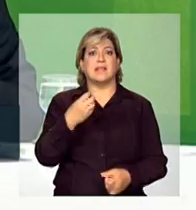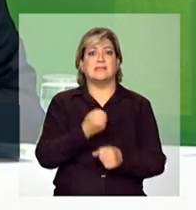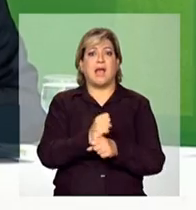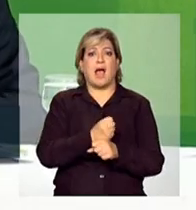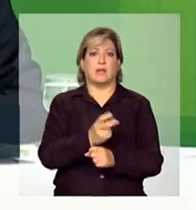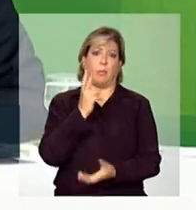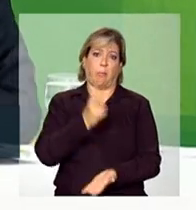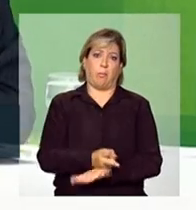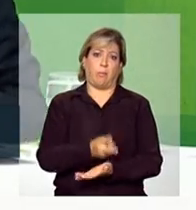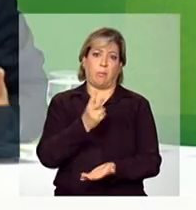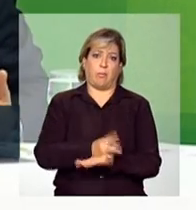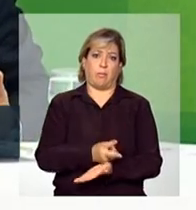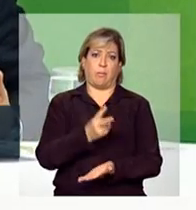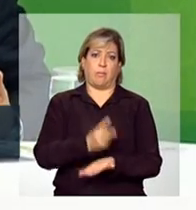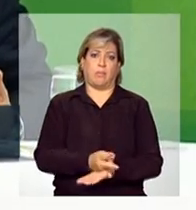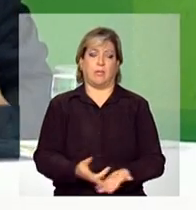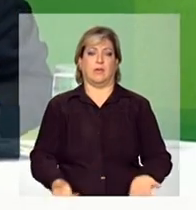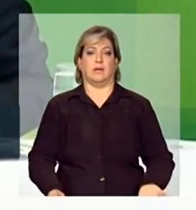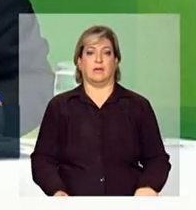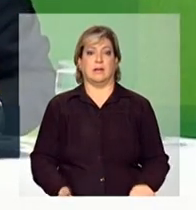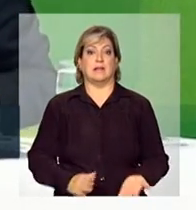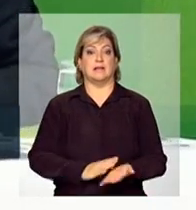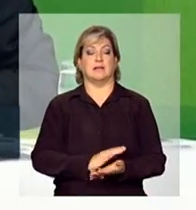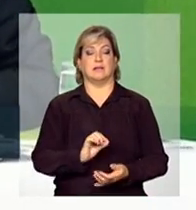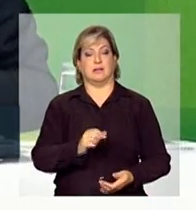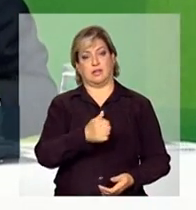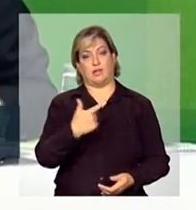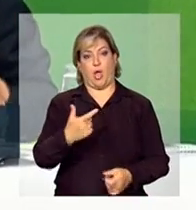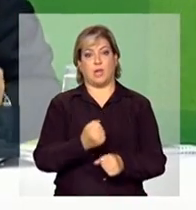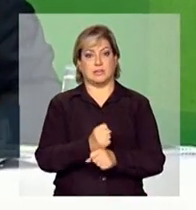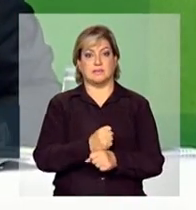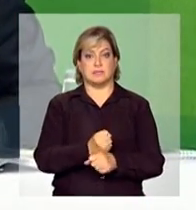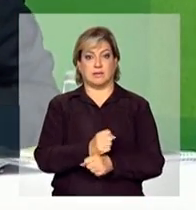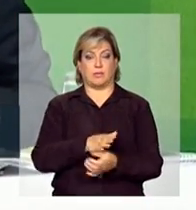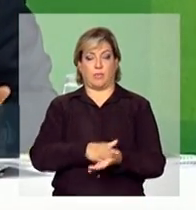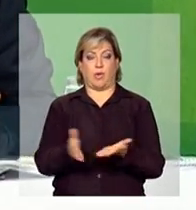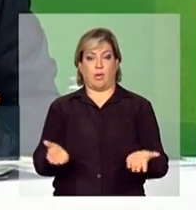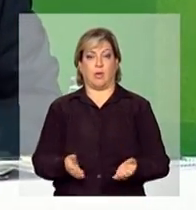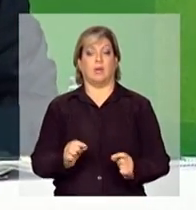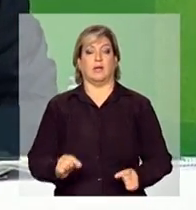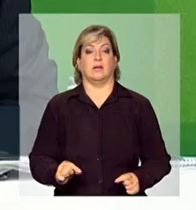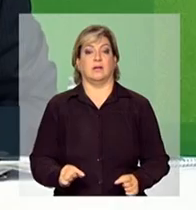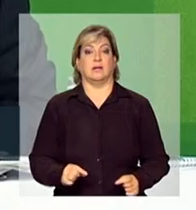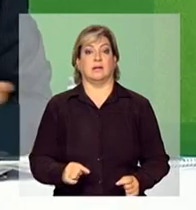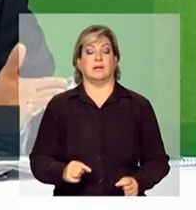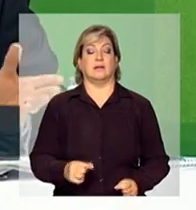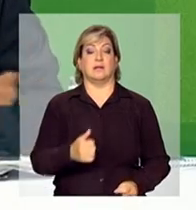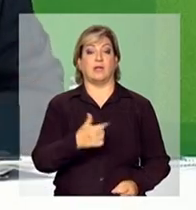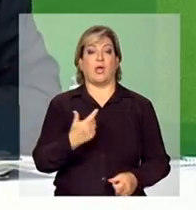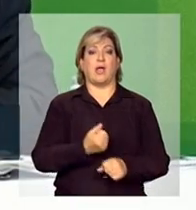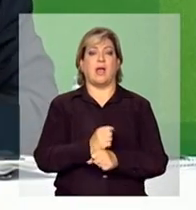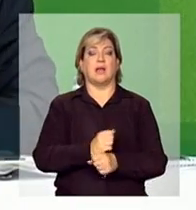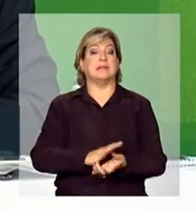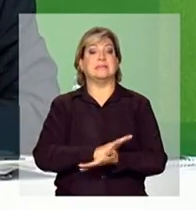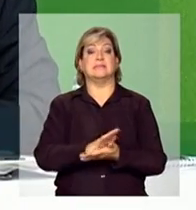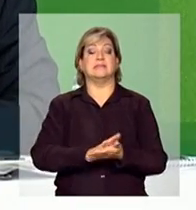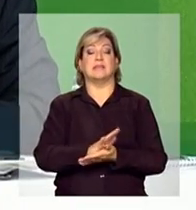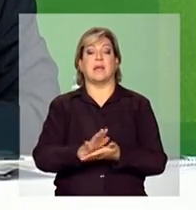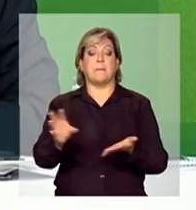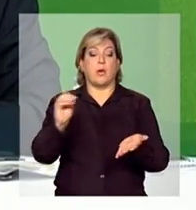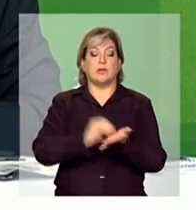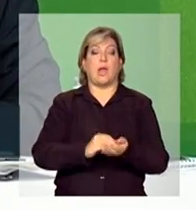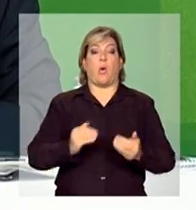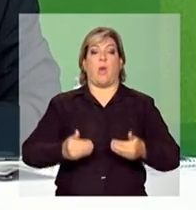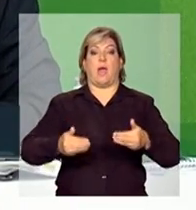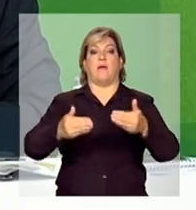13 anos sem considerar 12 né porque publicado hoje mas o ano passado 12 anos sem considerar todo o avanço que teve em termos